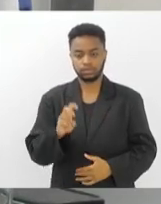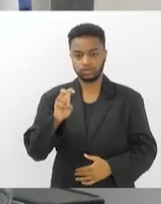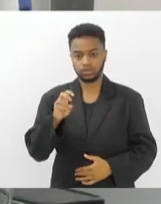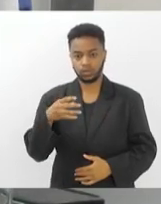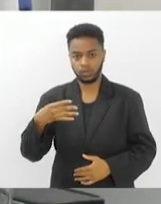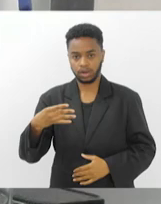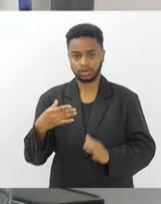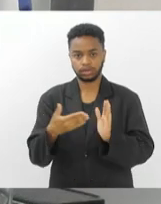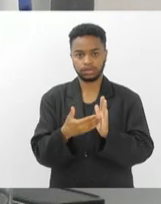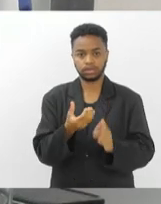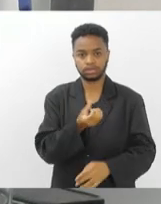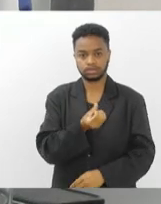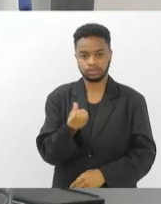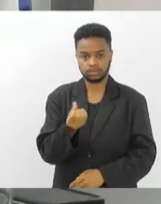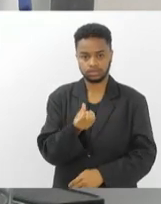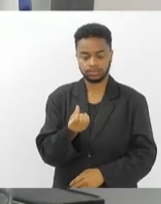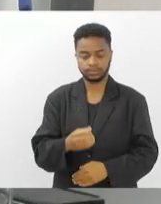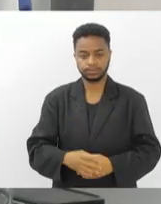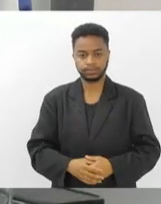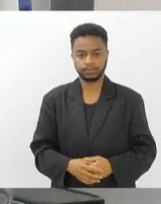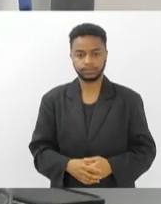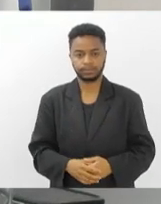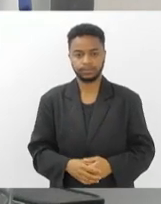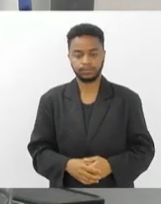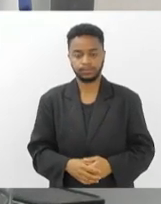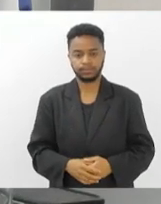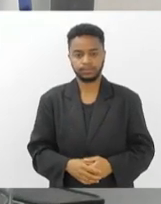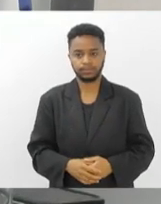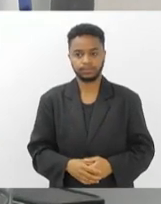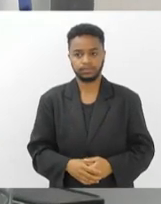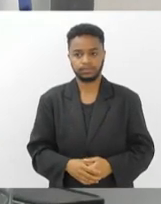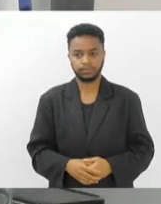54 ao 66.